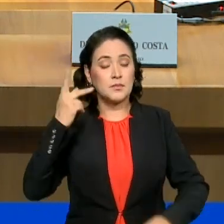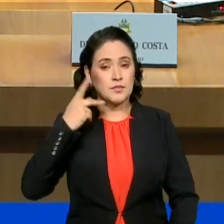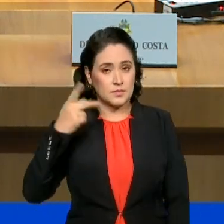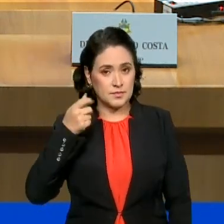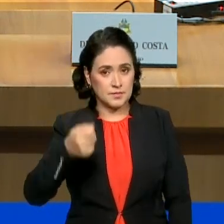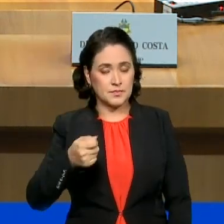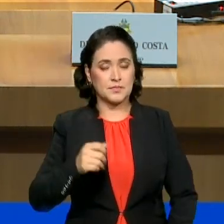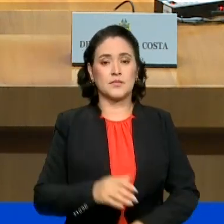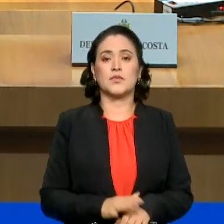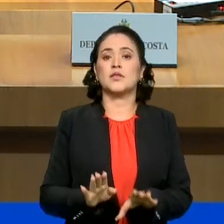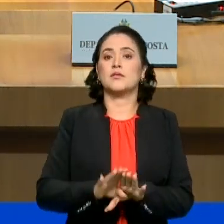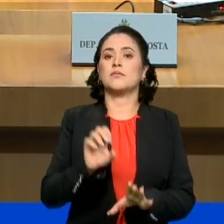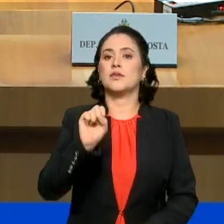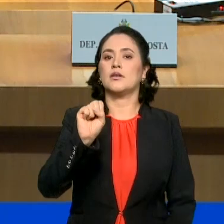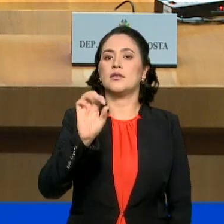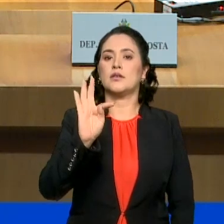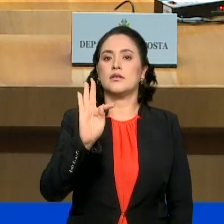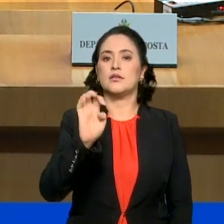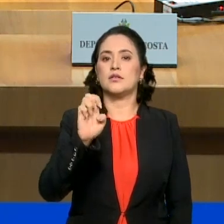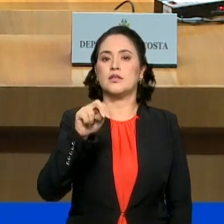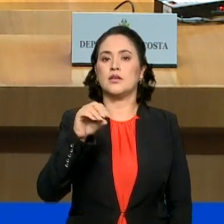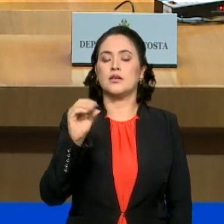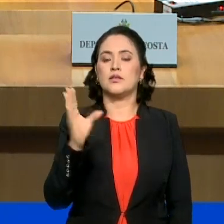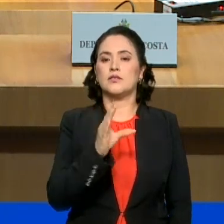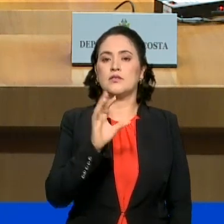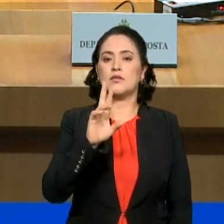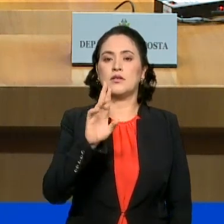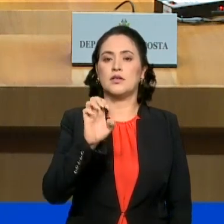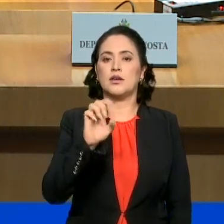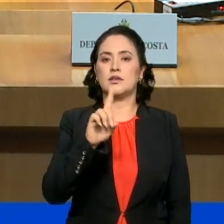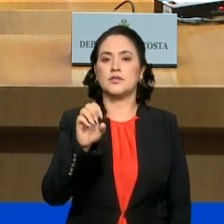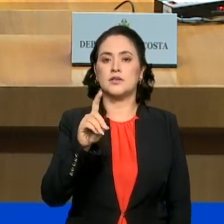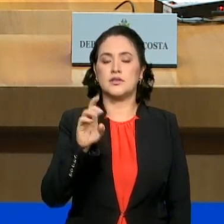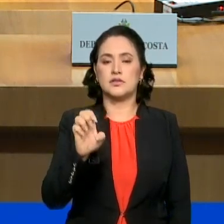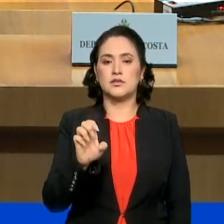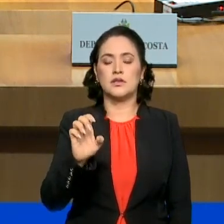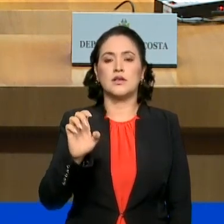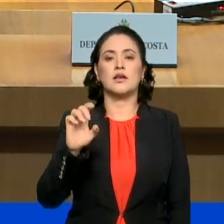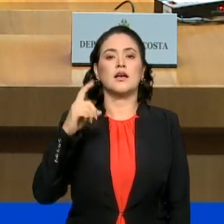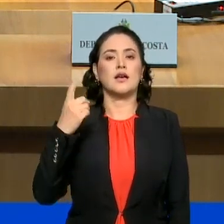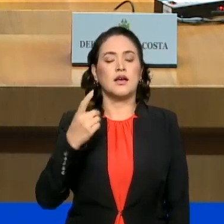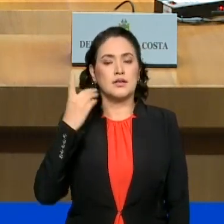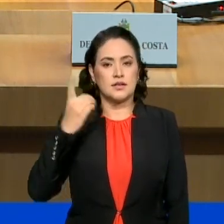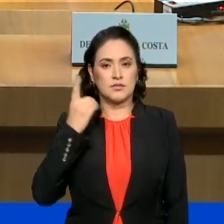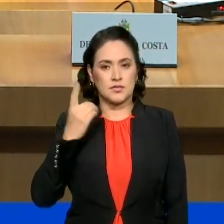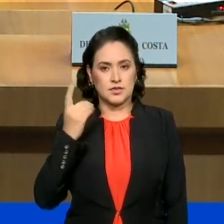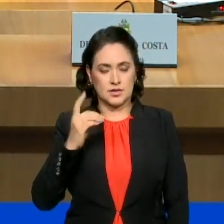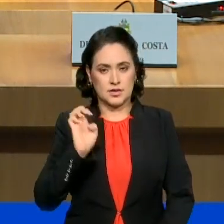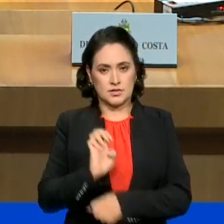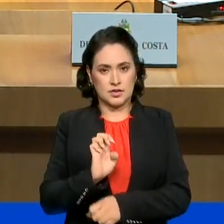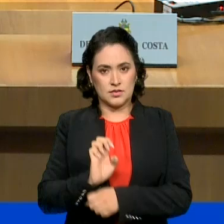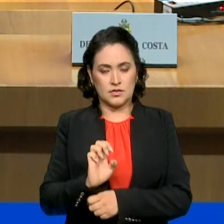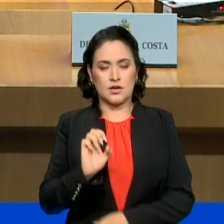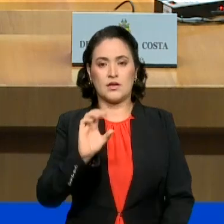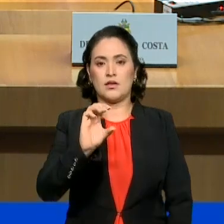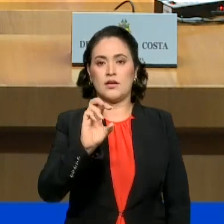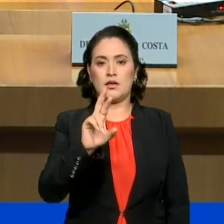estadual. Senhor Cristóvão, ex-deputado estadual. E senhor Fred Campos,